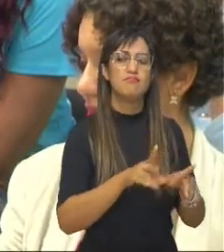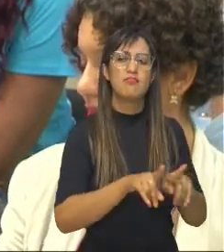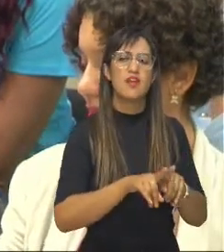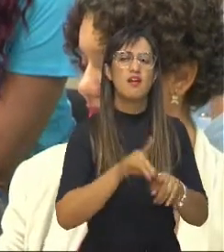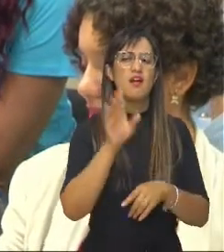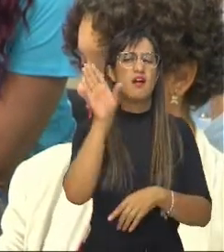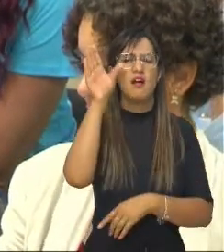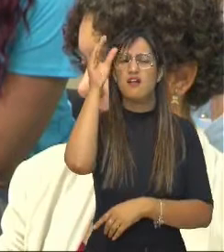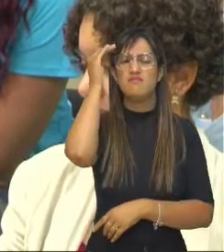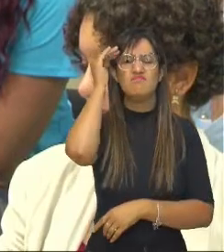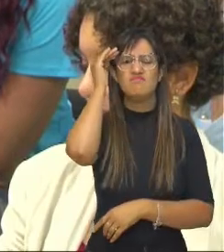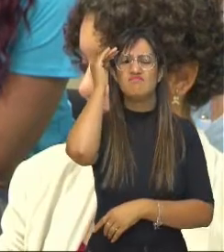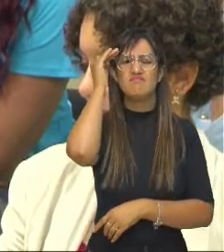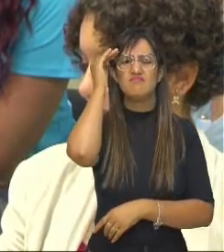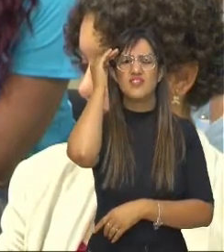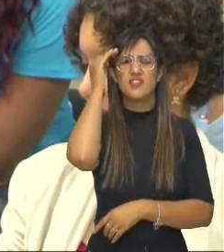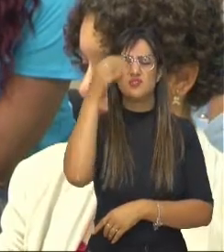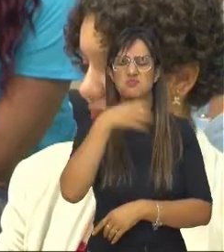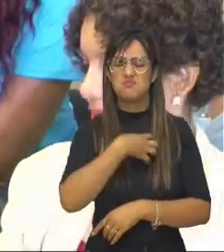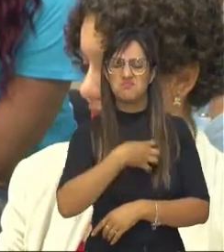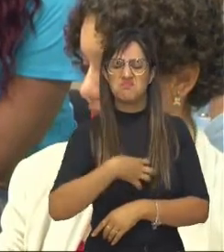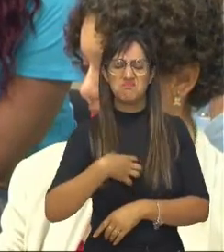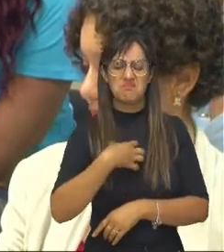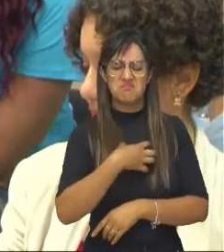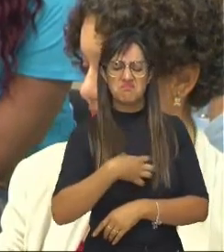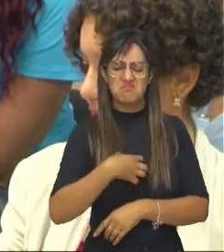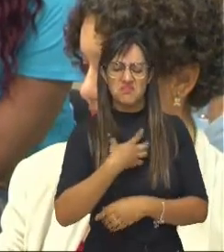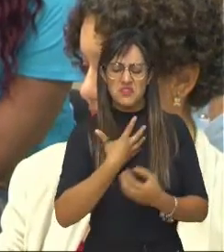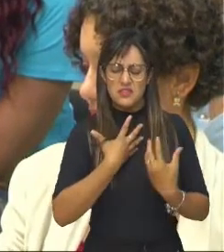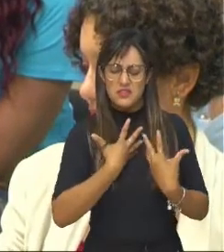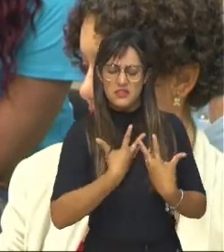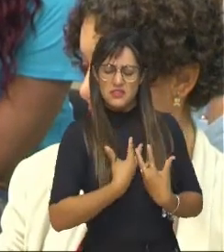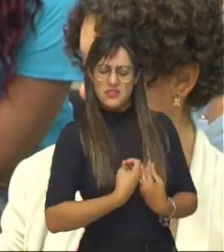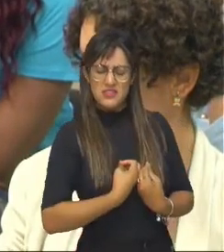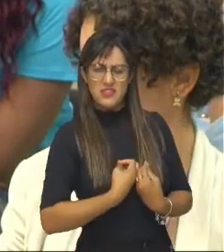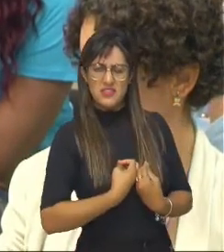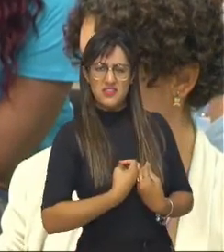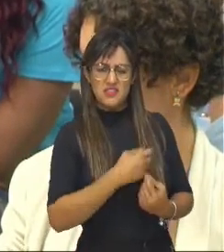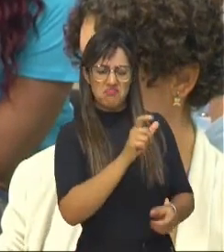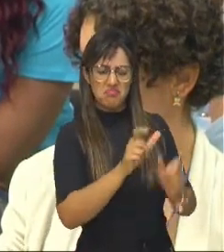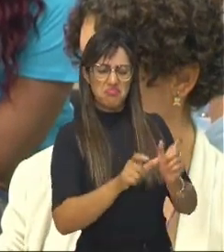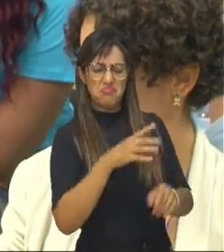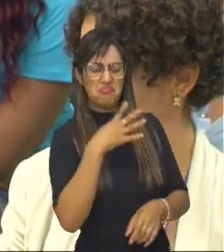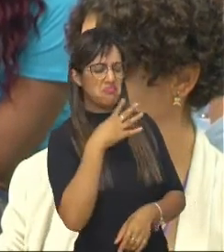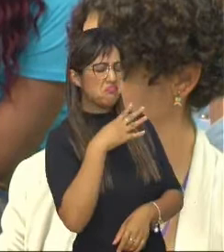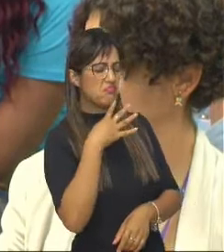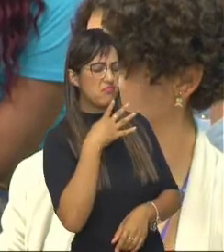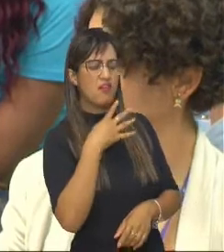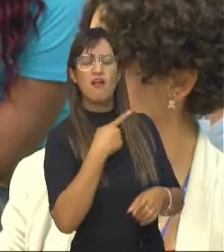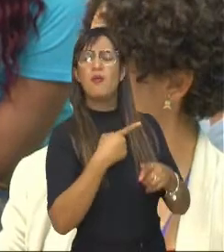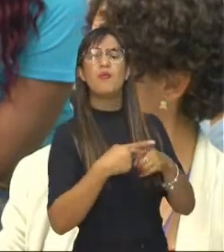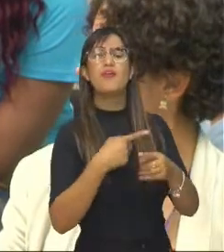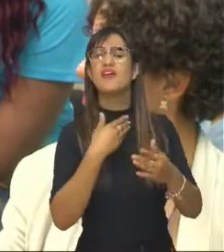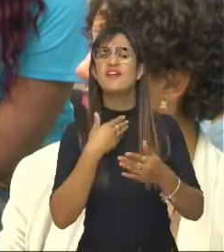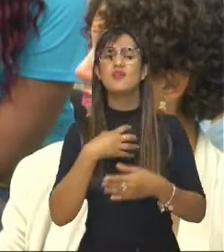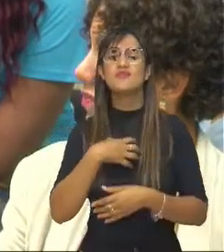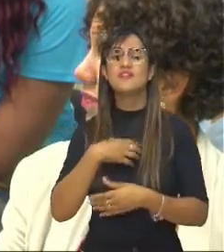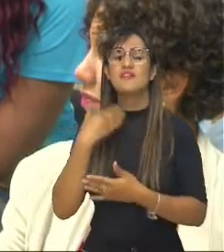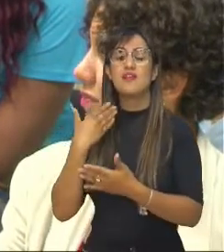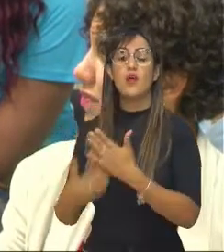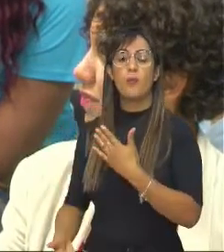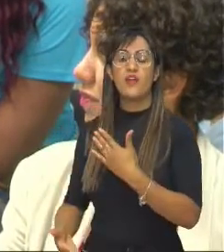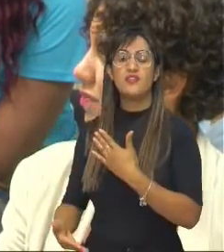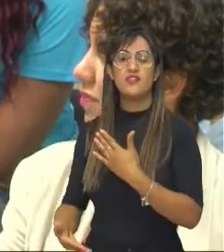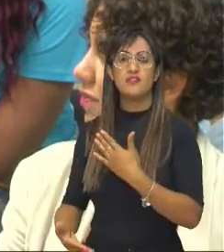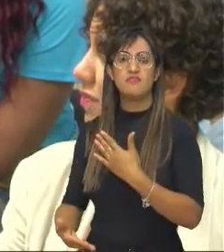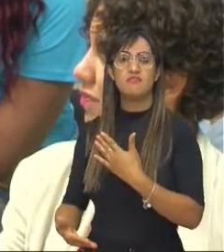entendi por que essa sensação avassaladora me sugava, sendo que eu nem conhecia eles. Por que eu sinto que eu perdi agora